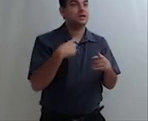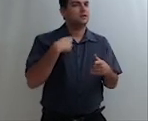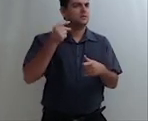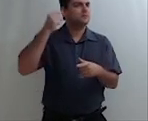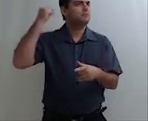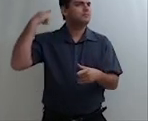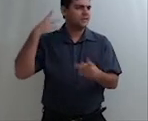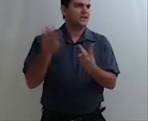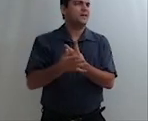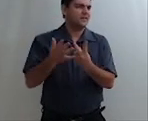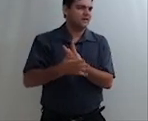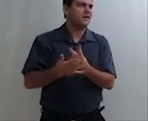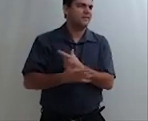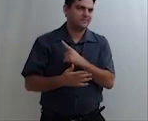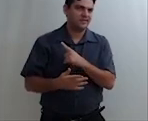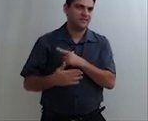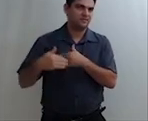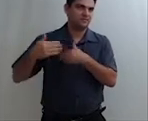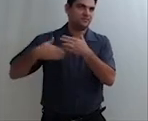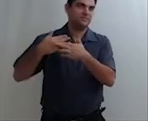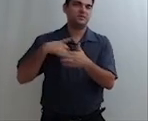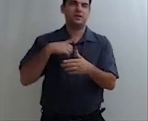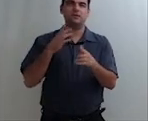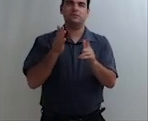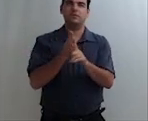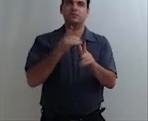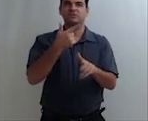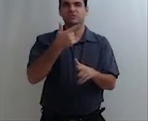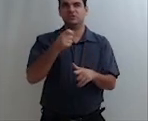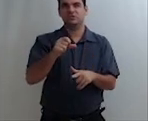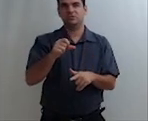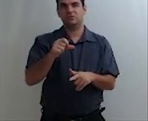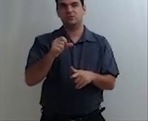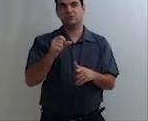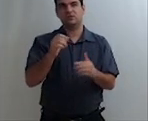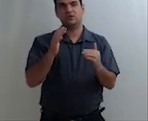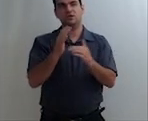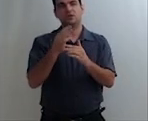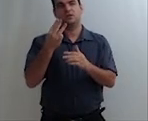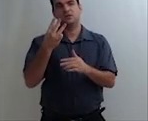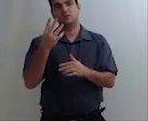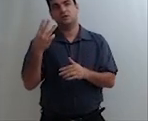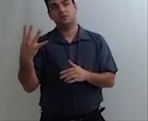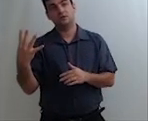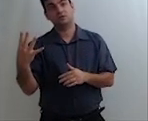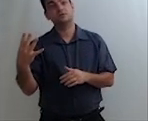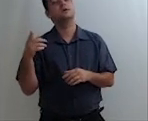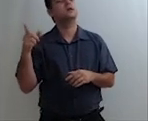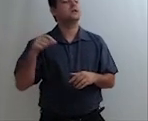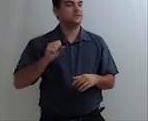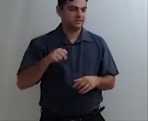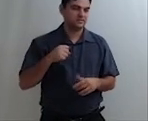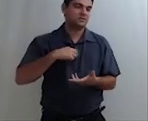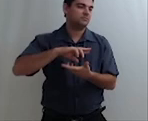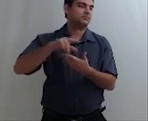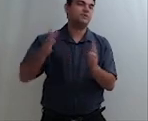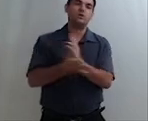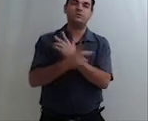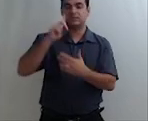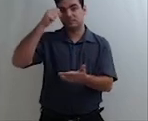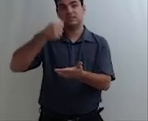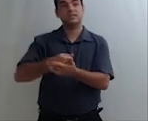de folhas 2934 dos Autos indica aqui o número demonstra que o paciente resiste condenações definitivas inclusive